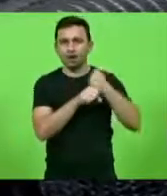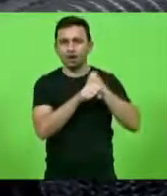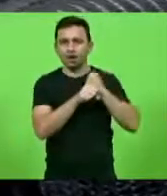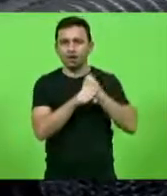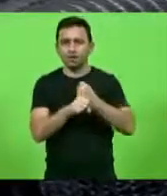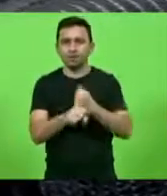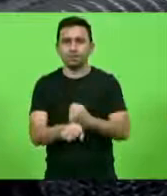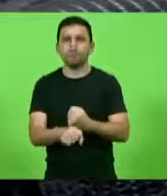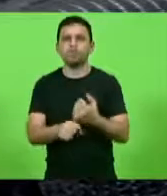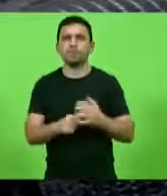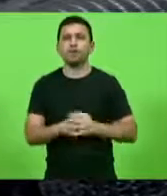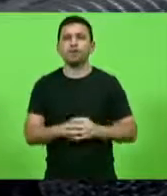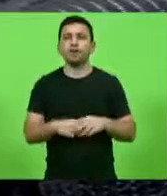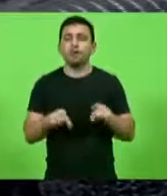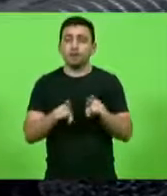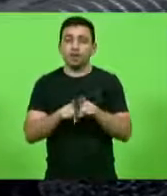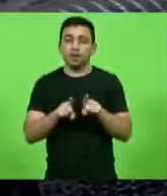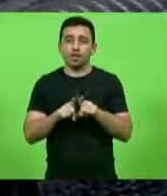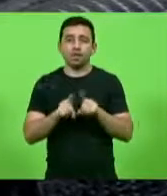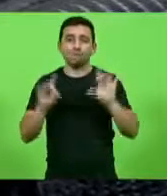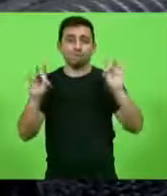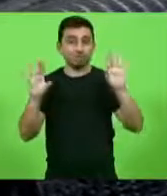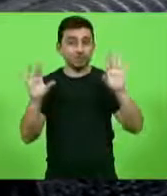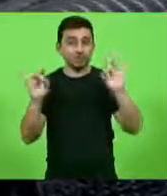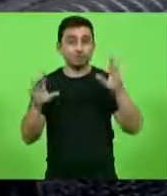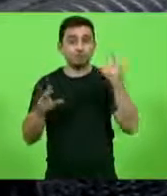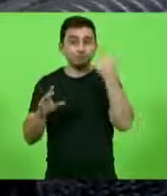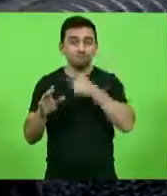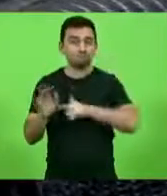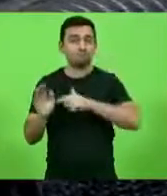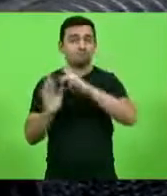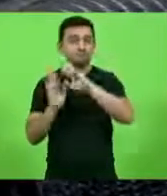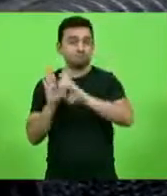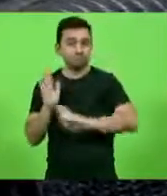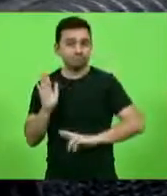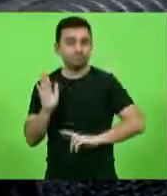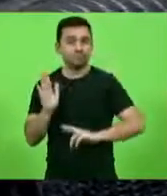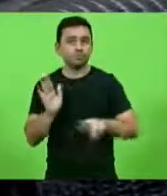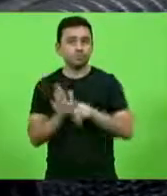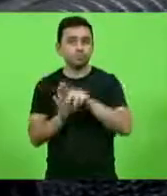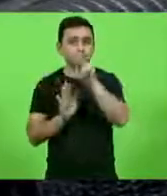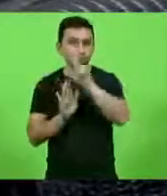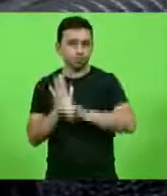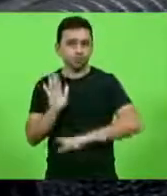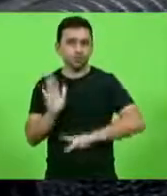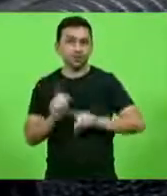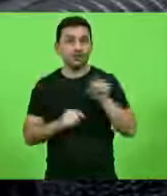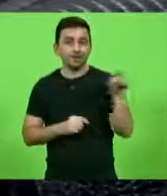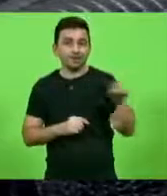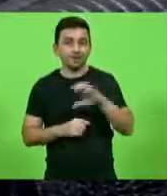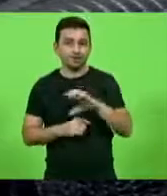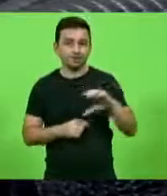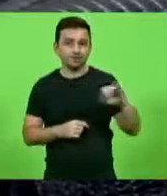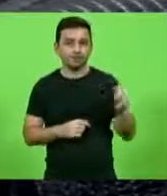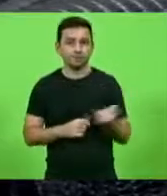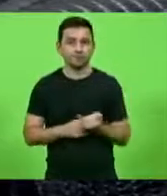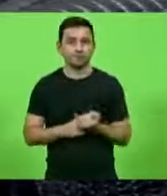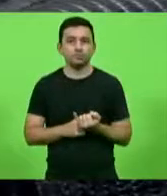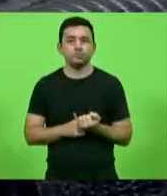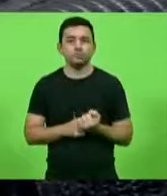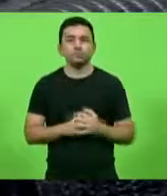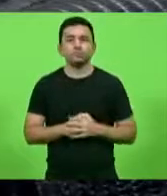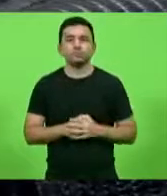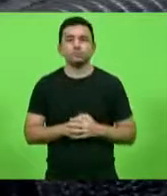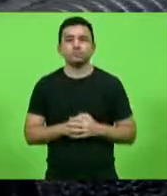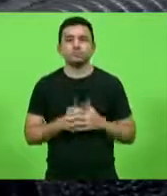E dizer que eu tive o privilégio de relatar, de ser a relatora desse projeto na CCJ. E